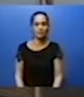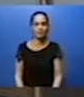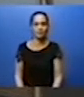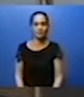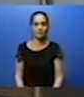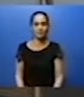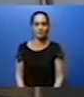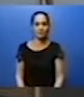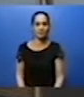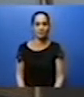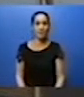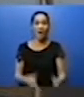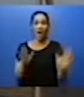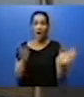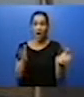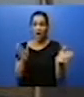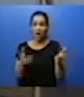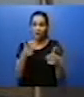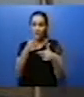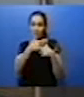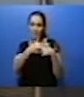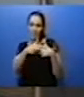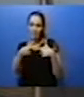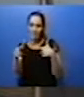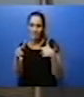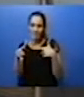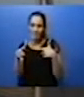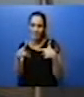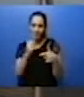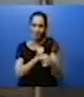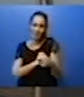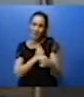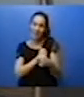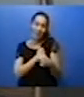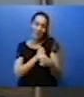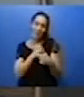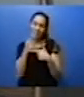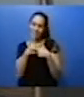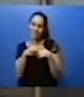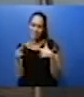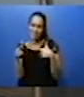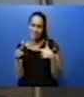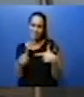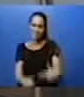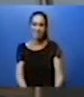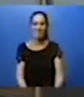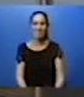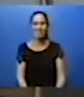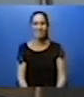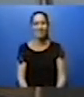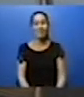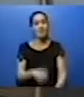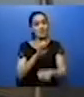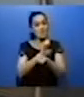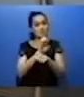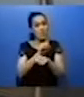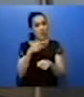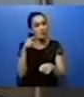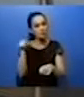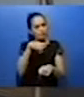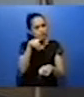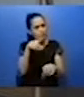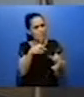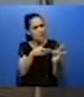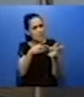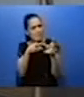e vamos para divisão nossa querida divisão tá bom espero que vocês tenham percebido